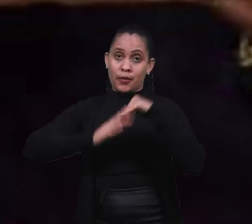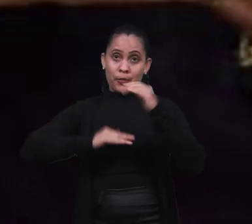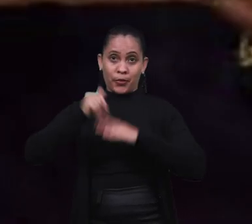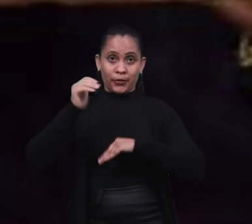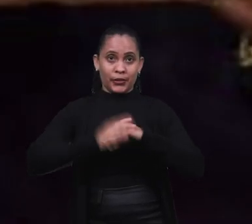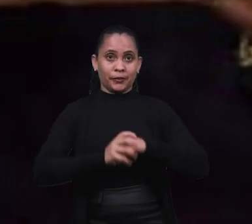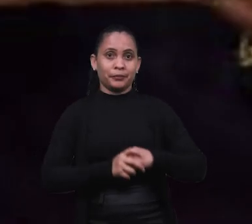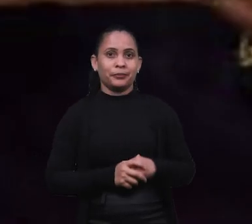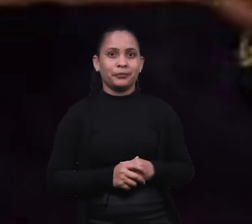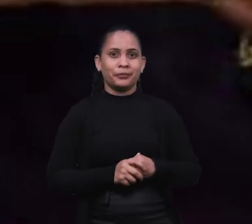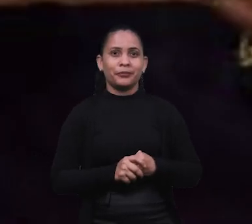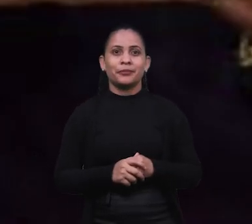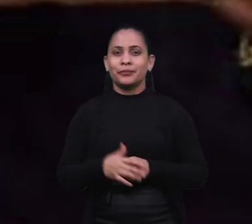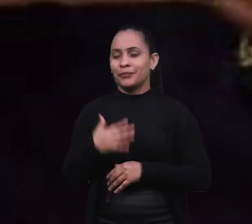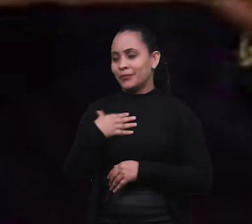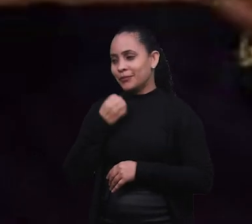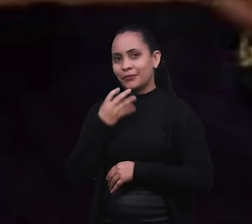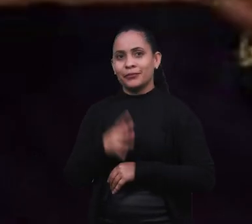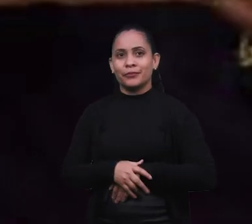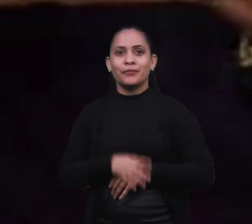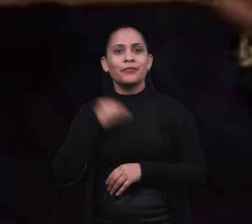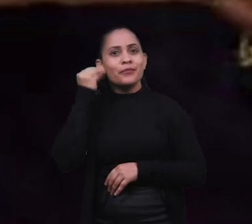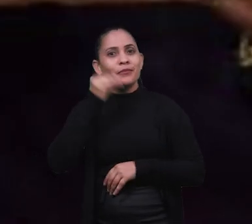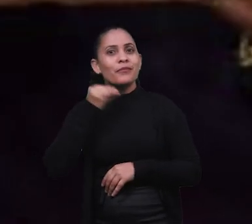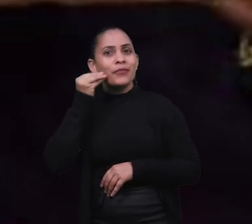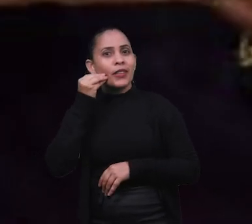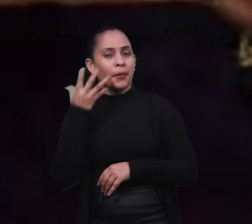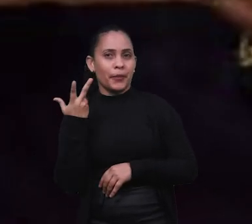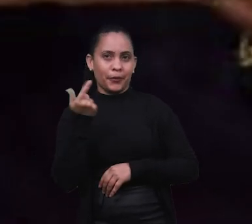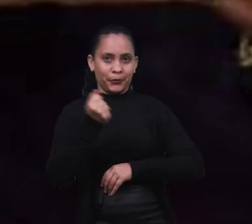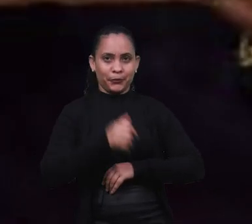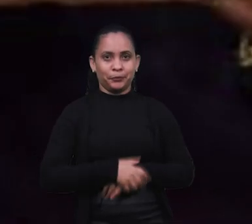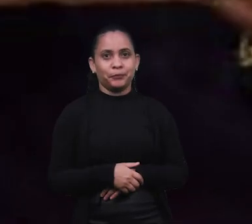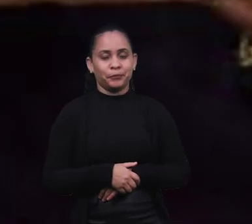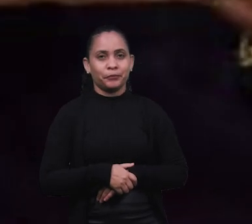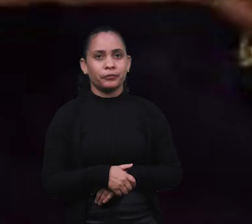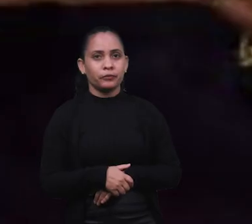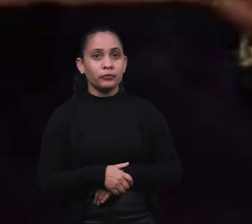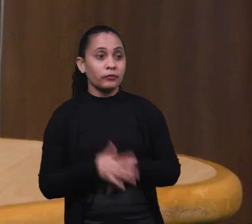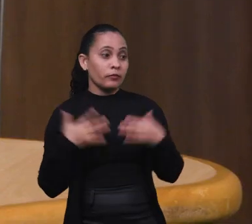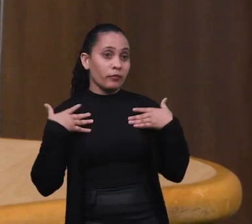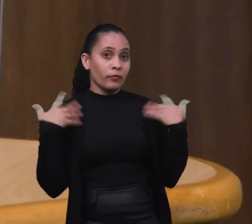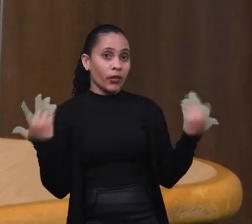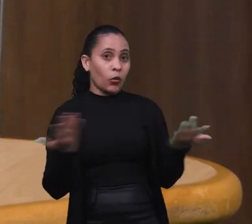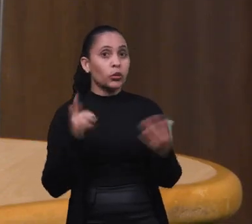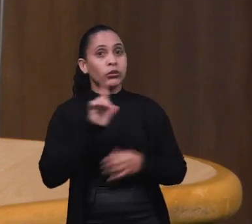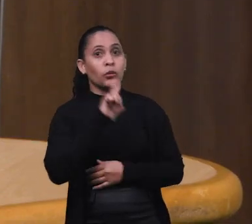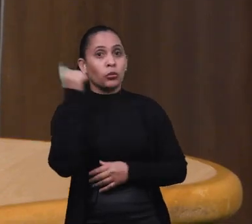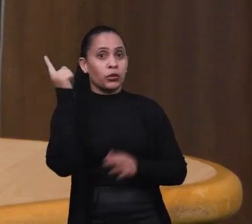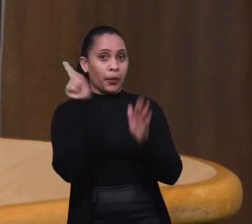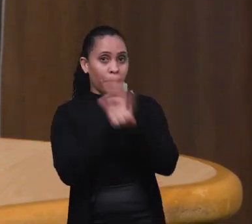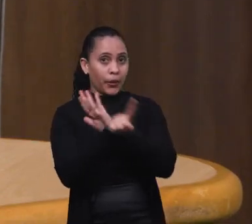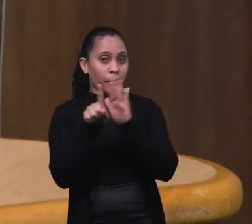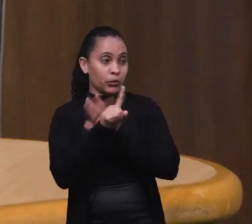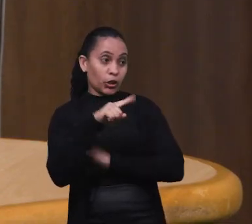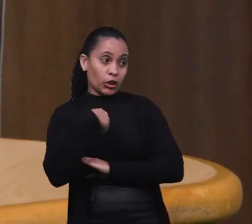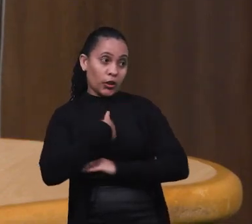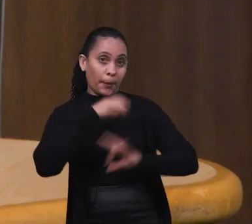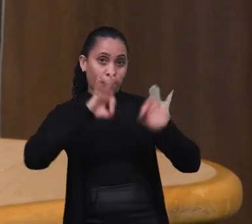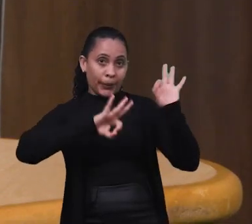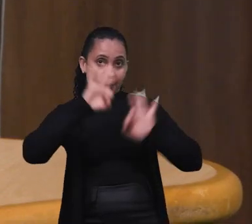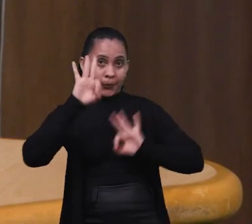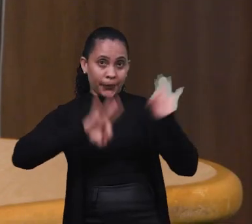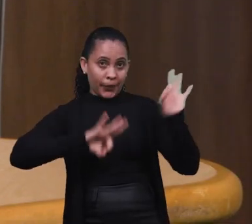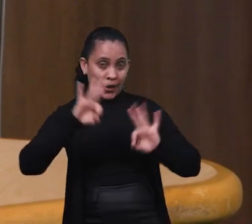profissão. Glória a Deus, muito bom, né? Essas experiências, não é que vamos então agora uma outra pergunta que nós